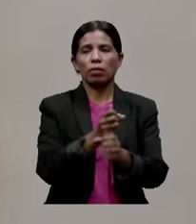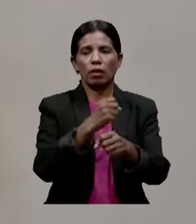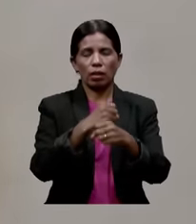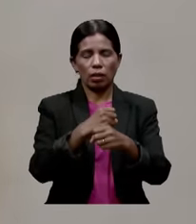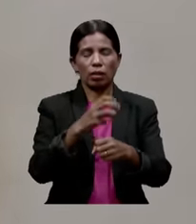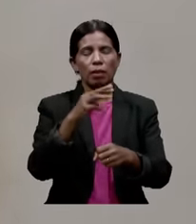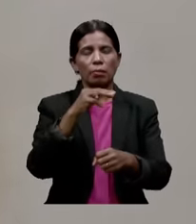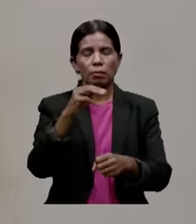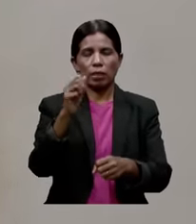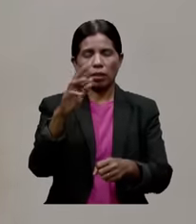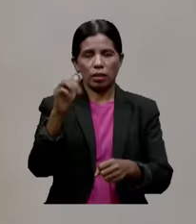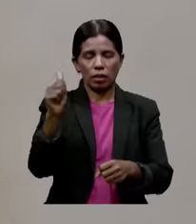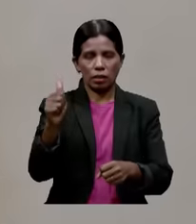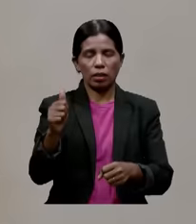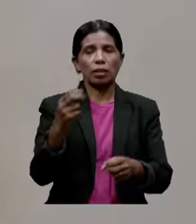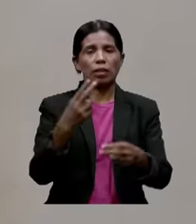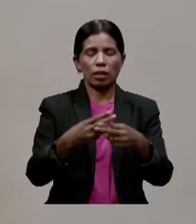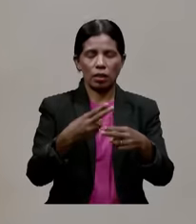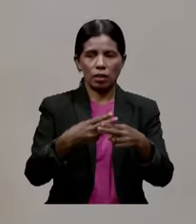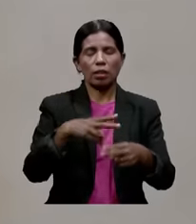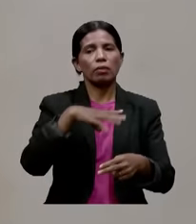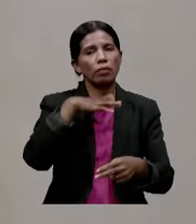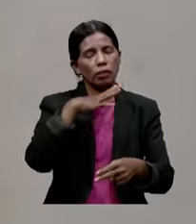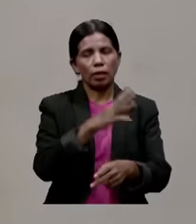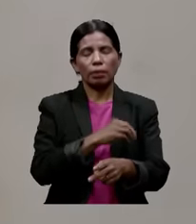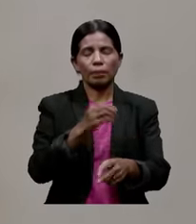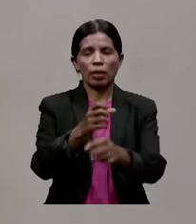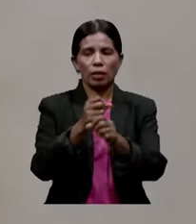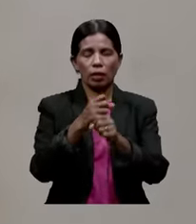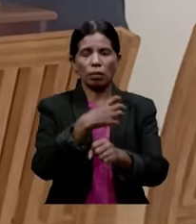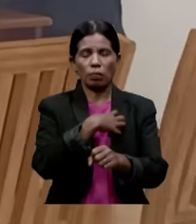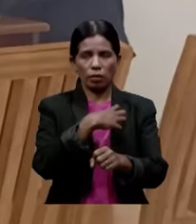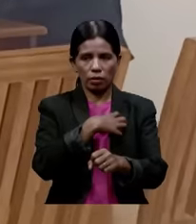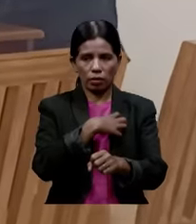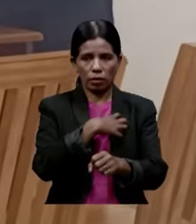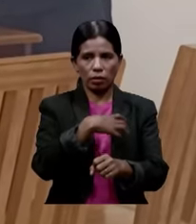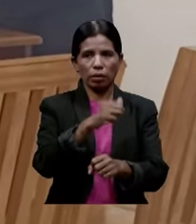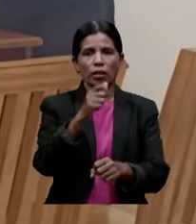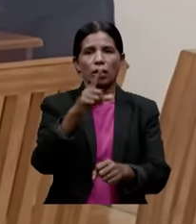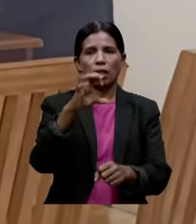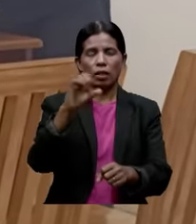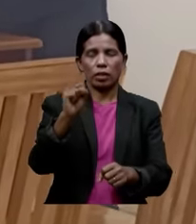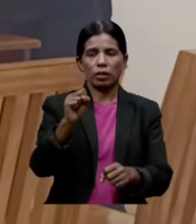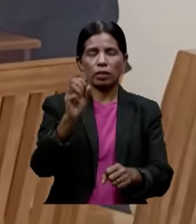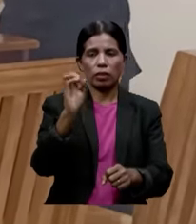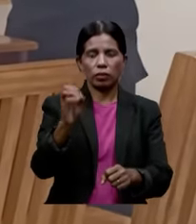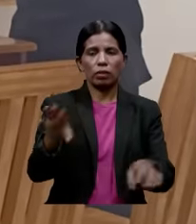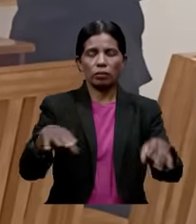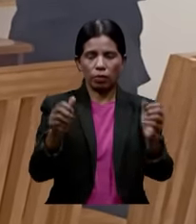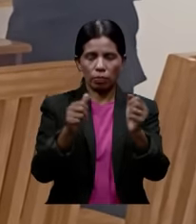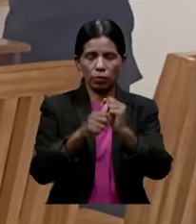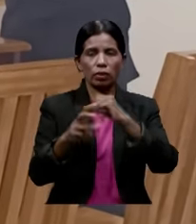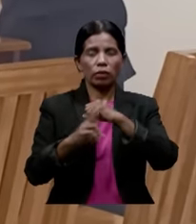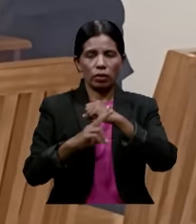Maria Vitória. Simute queixa ho se vítima N ne polícia esguarda don Aleixo serviço a mutu ho vítima ho